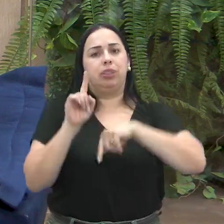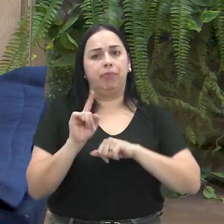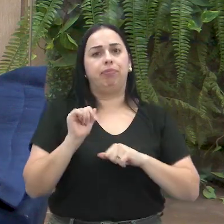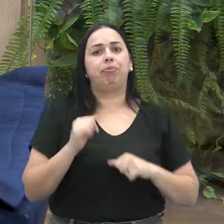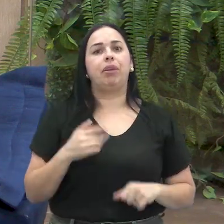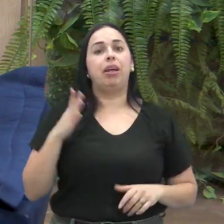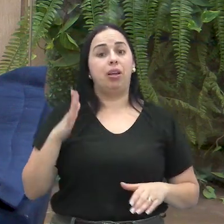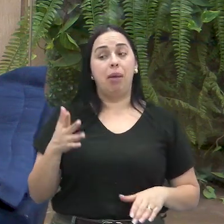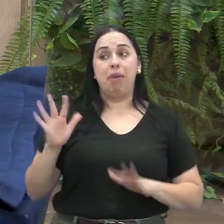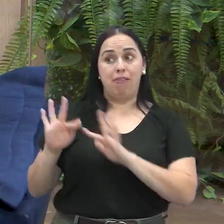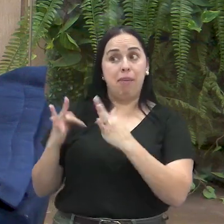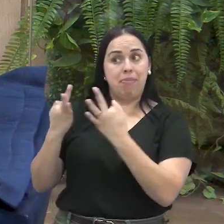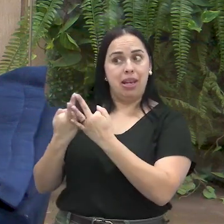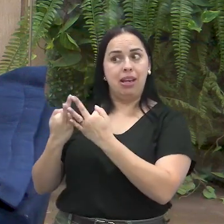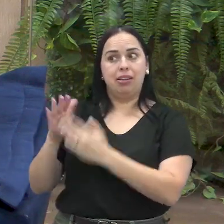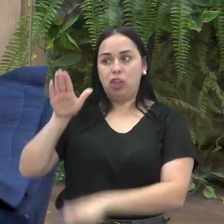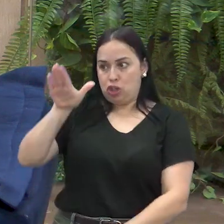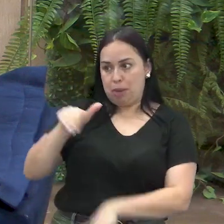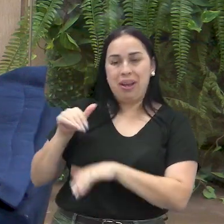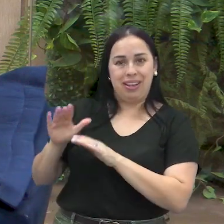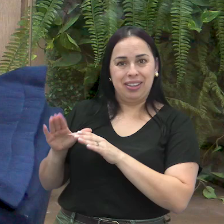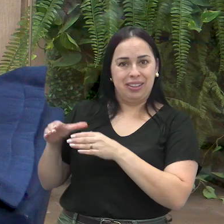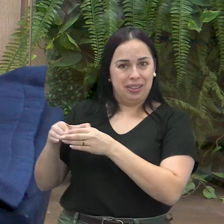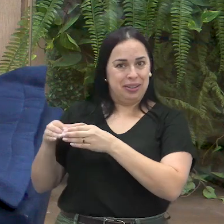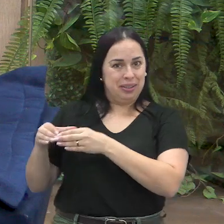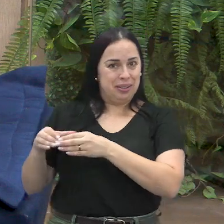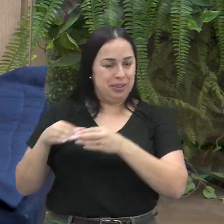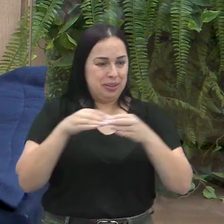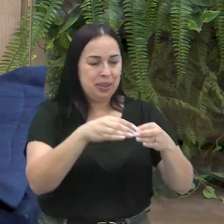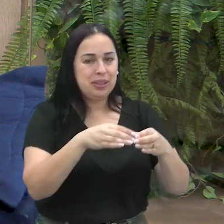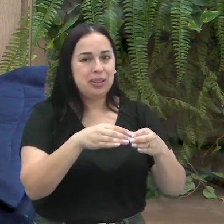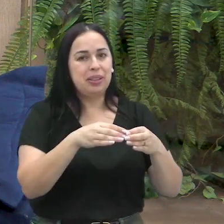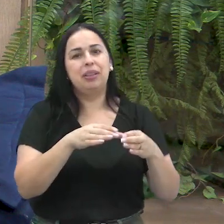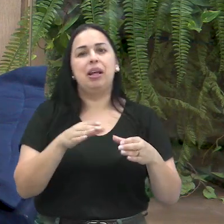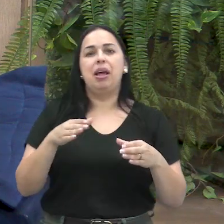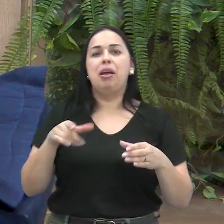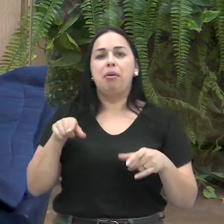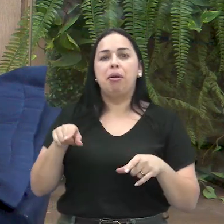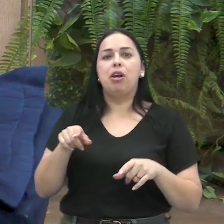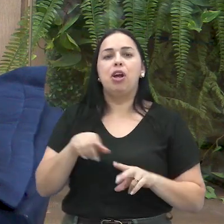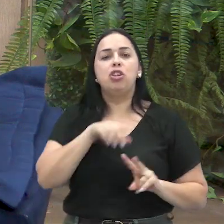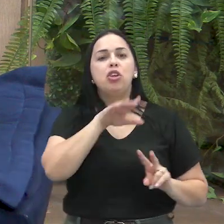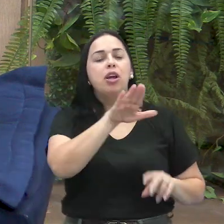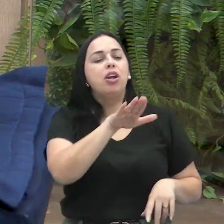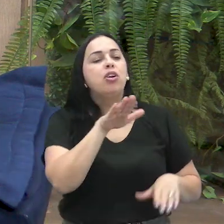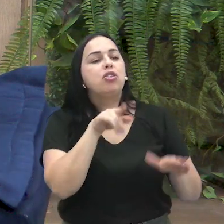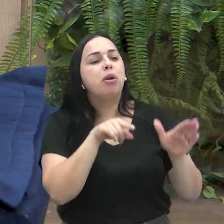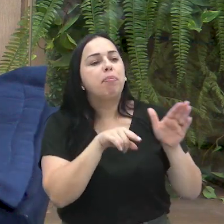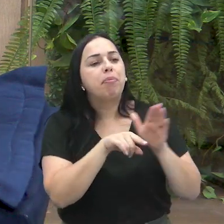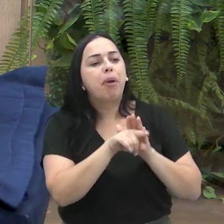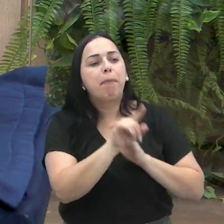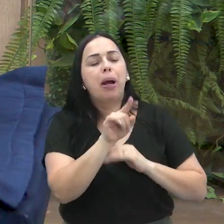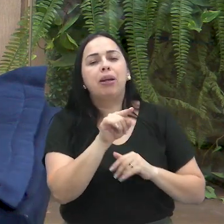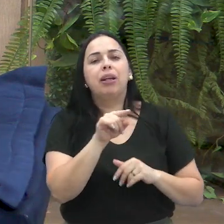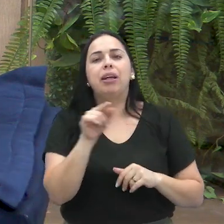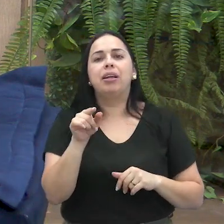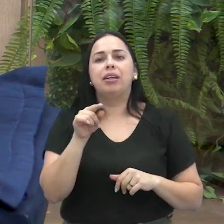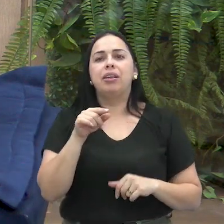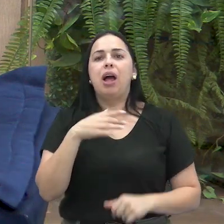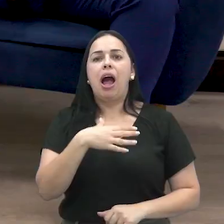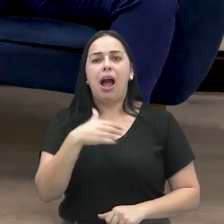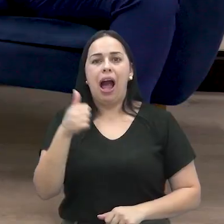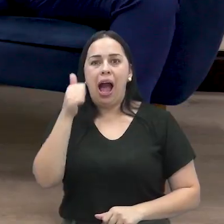eu tive a chance de levar minha família para ver, eu peguei uma mulher com uma menina de 8, 9 anos, a menina perguntou: o que é isso,